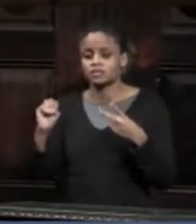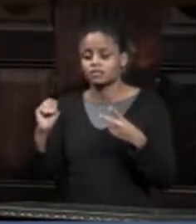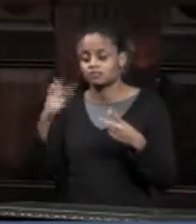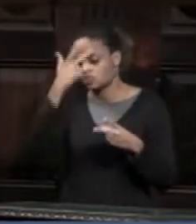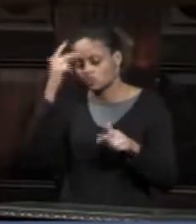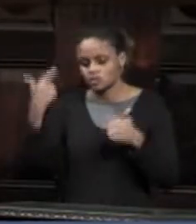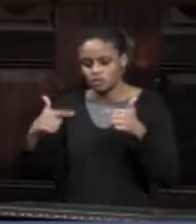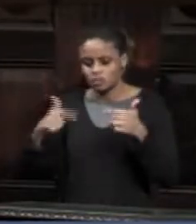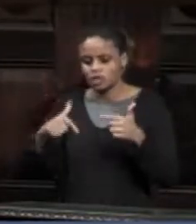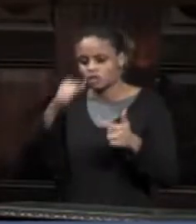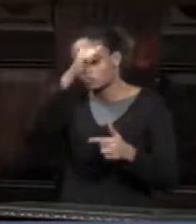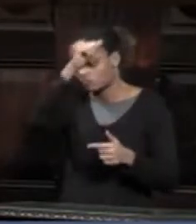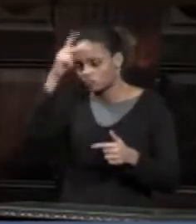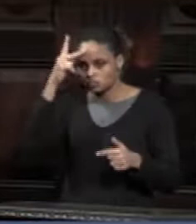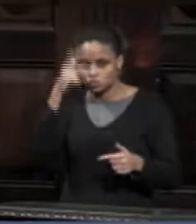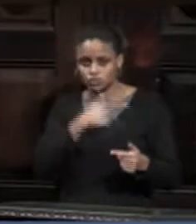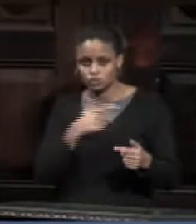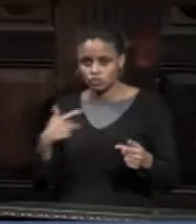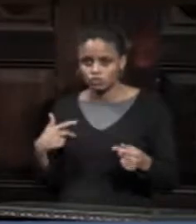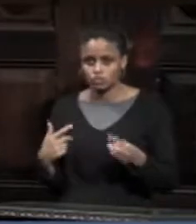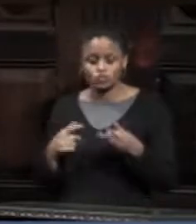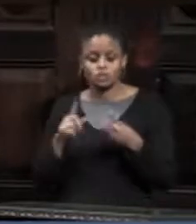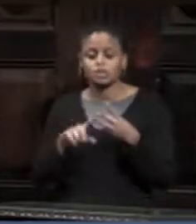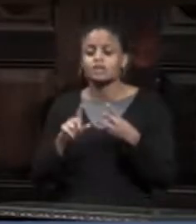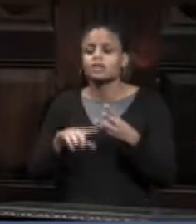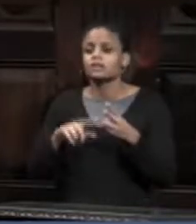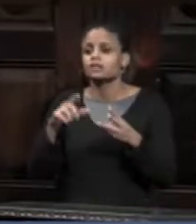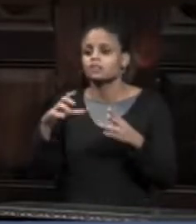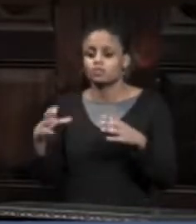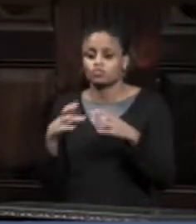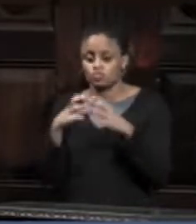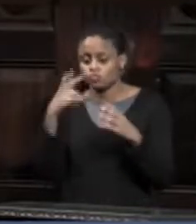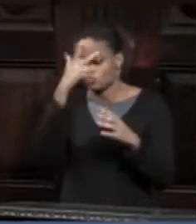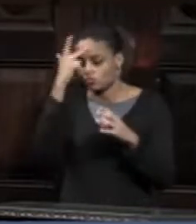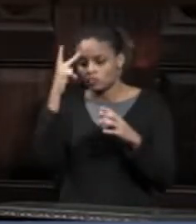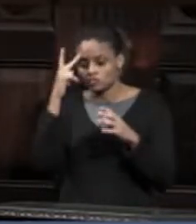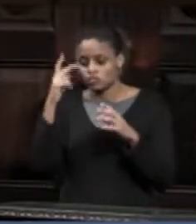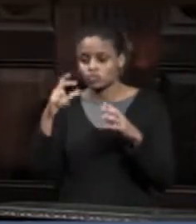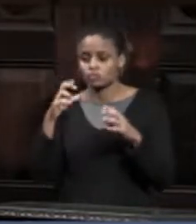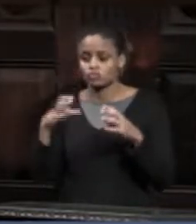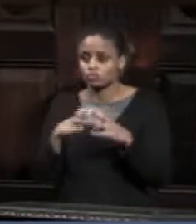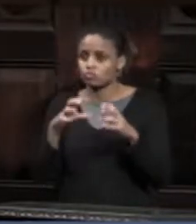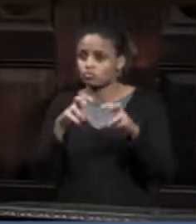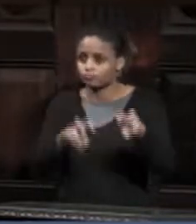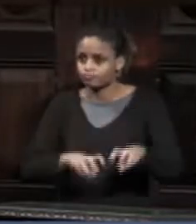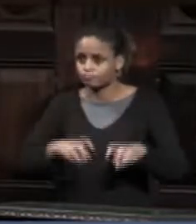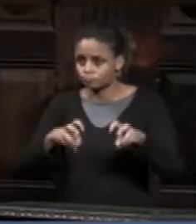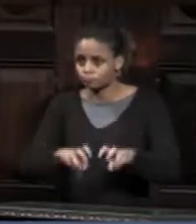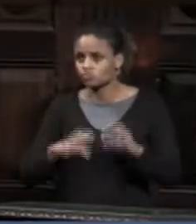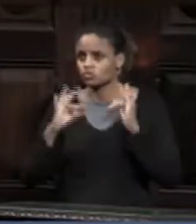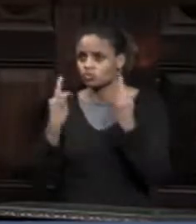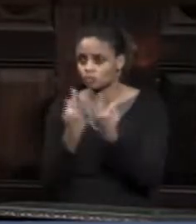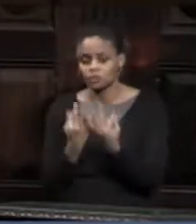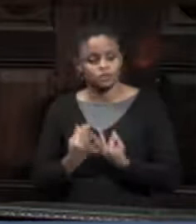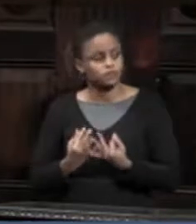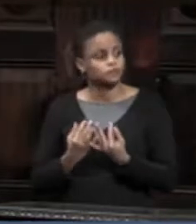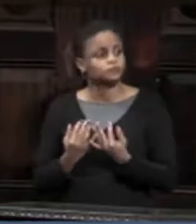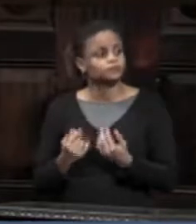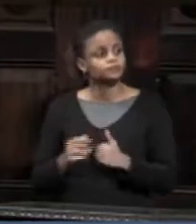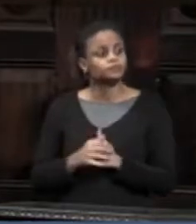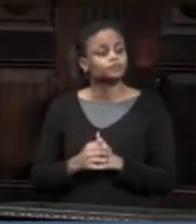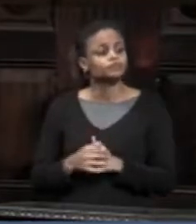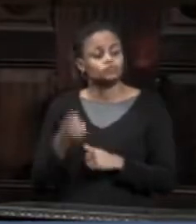luta em prol, em defesa da agricultura familiar. Também pontos de enorme relevância